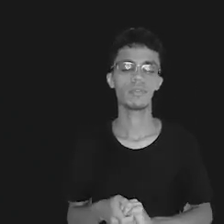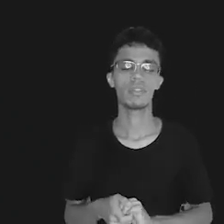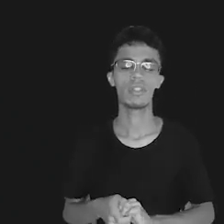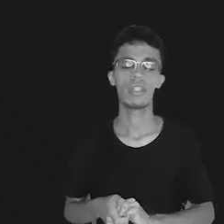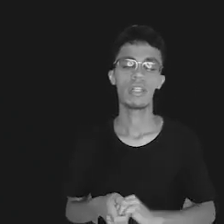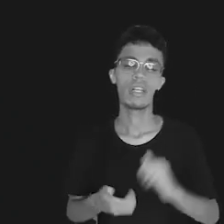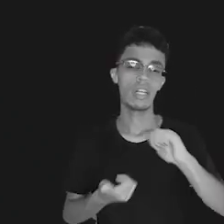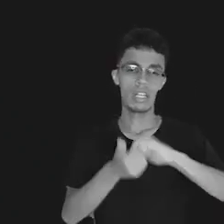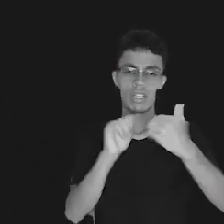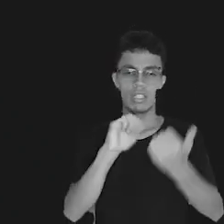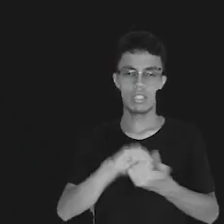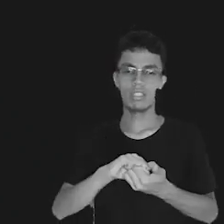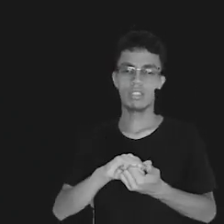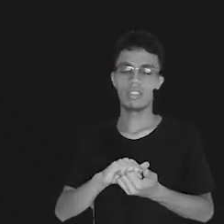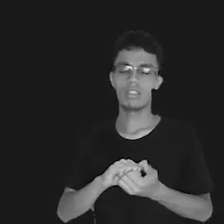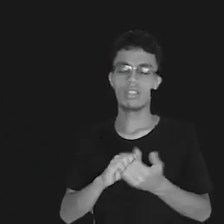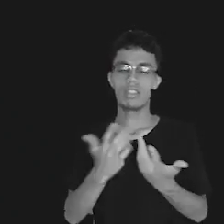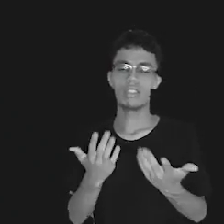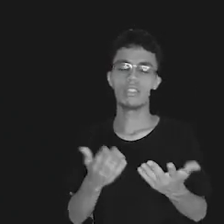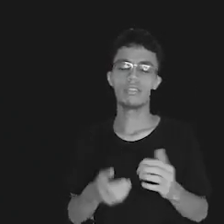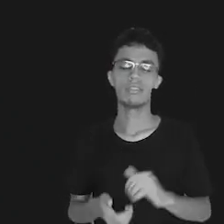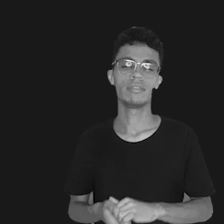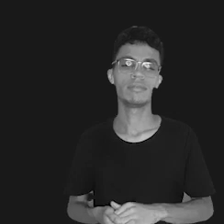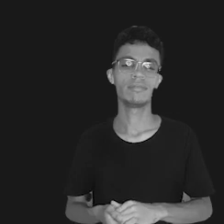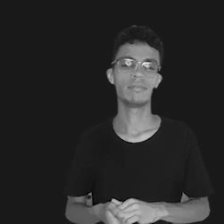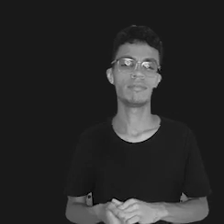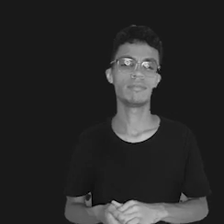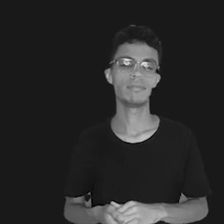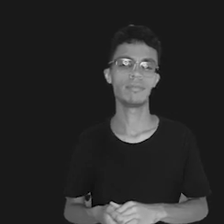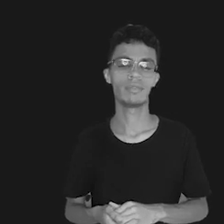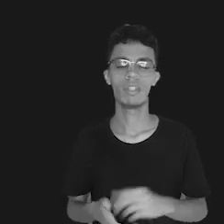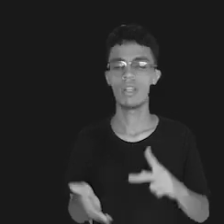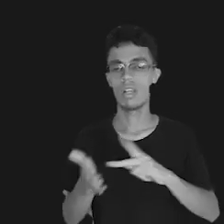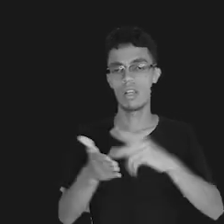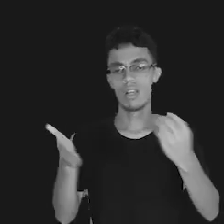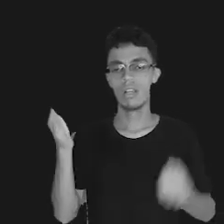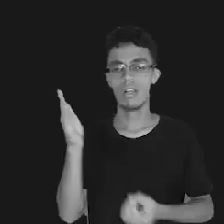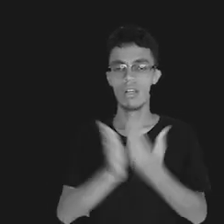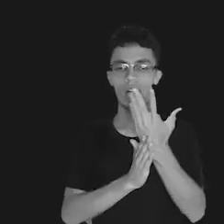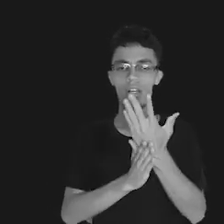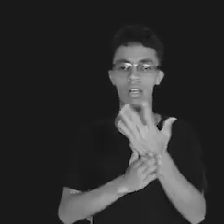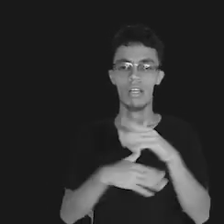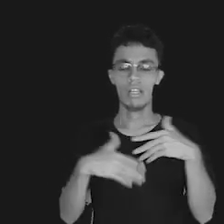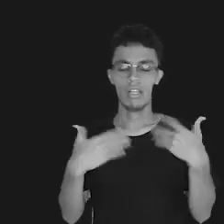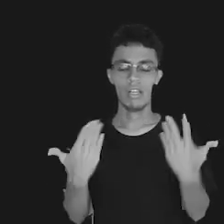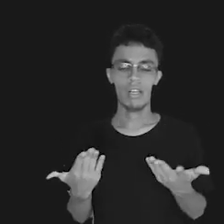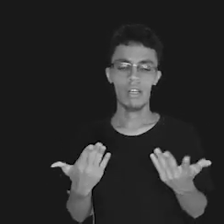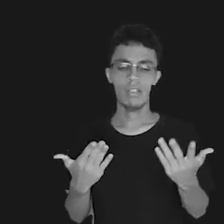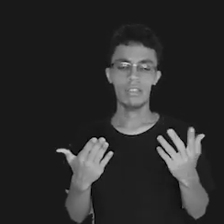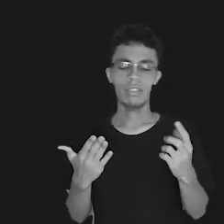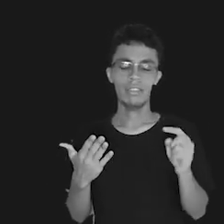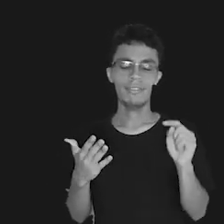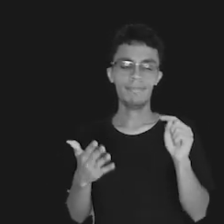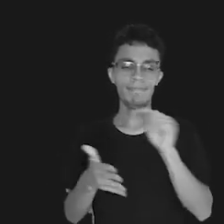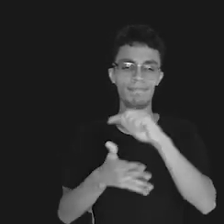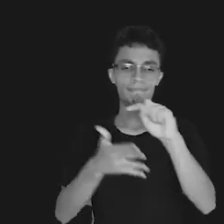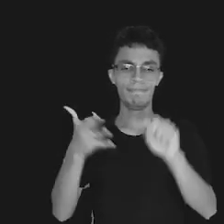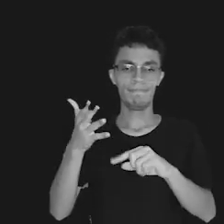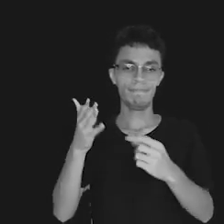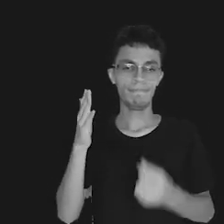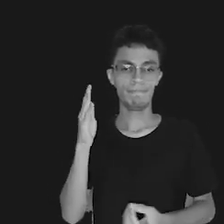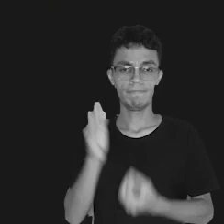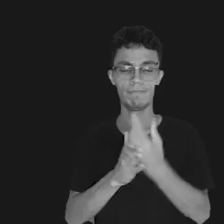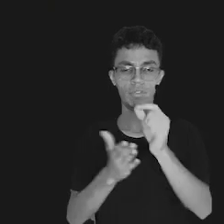geralmente adaptações de obras de outro gênero dela, dos poemas, enfim, de outro tipo de